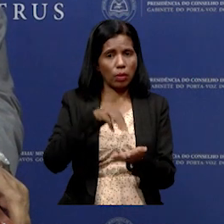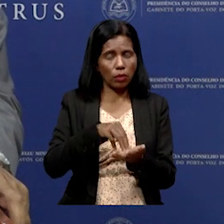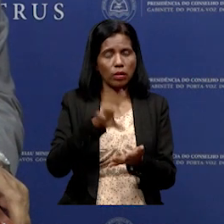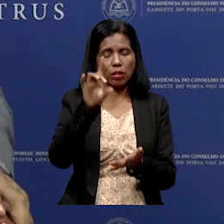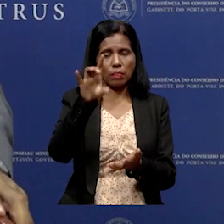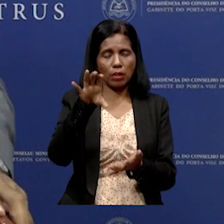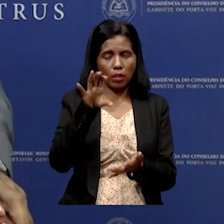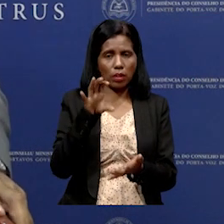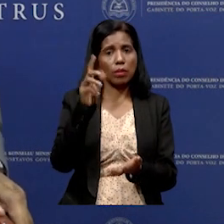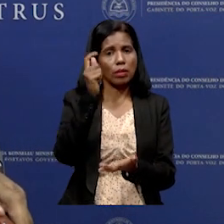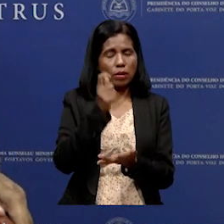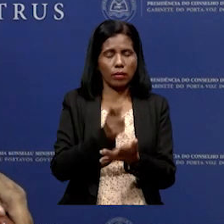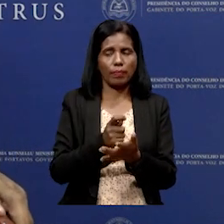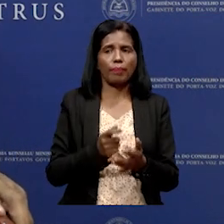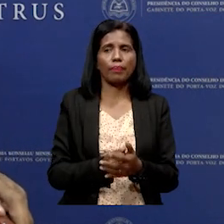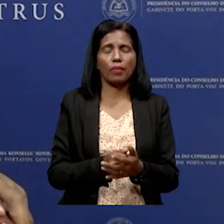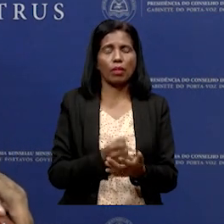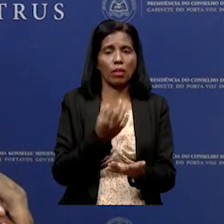1.129.857.000. Então, o montante é de